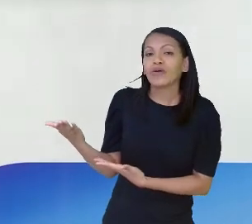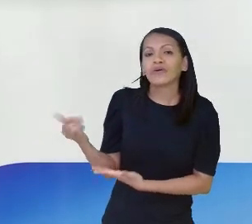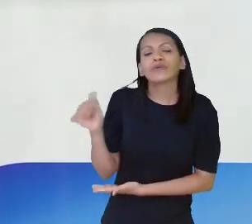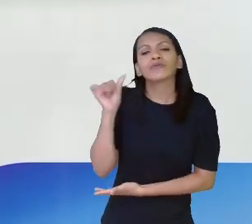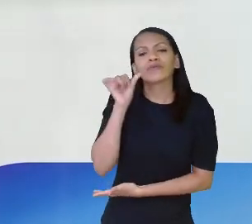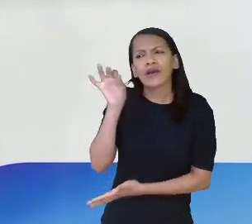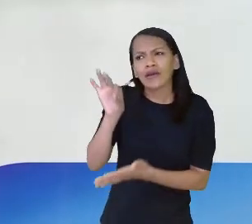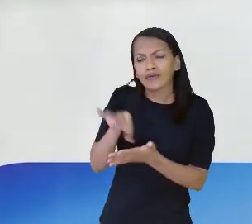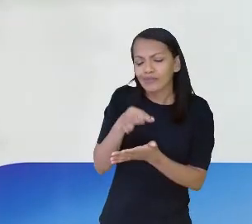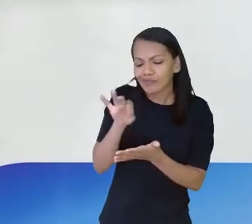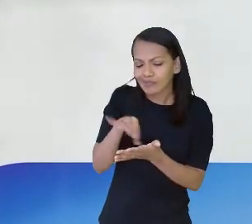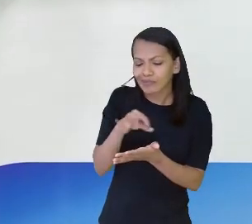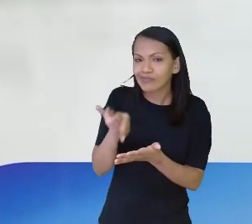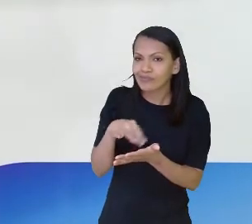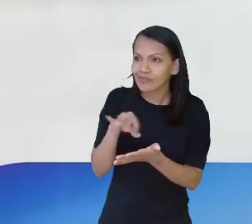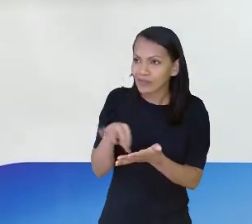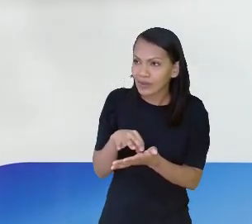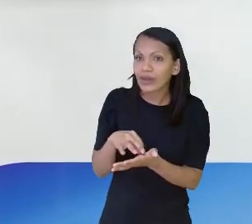aqui, são